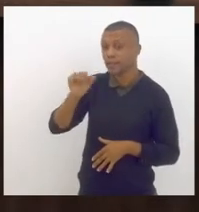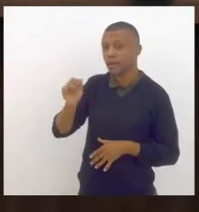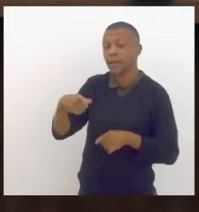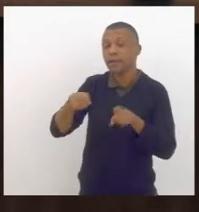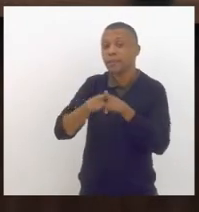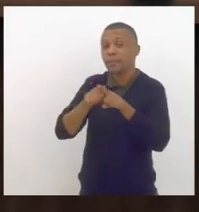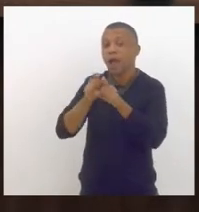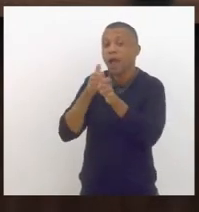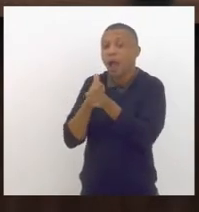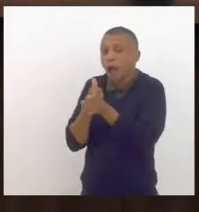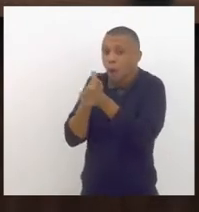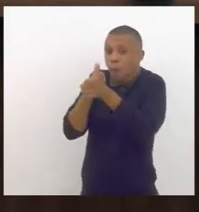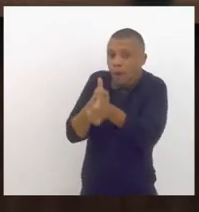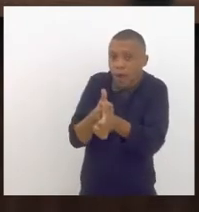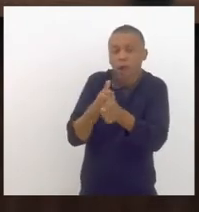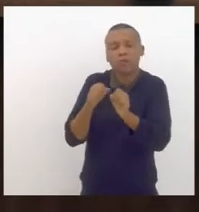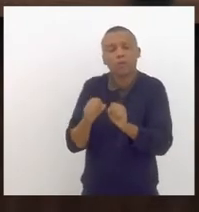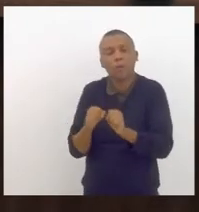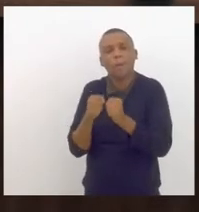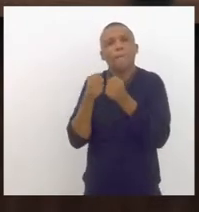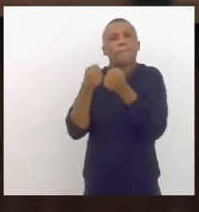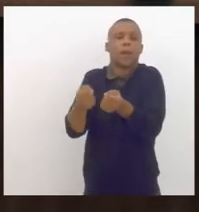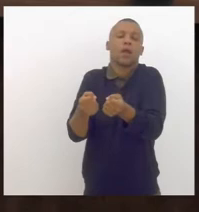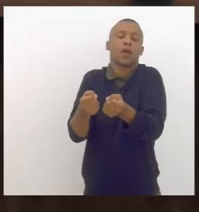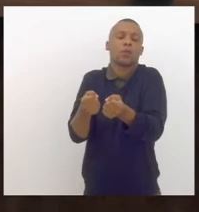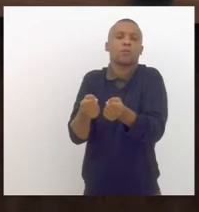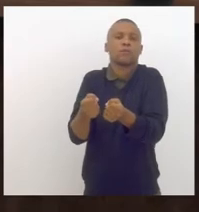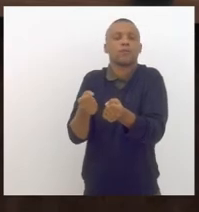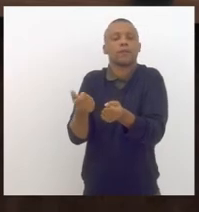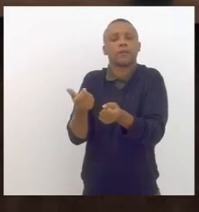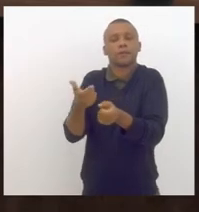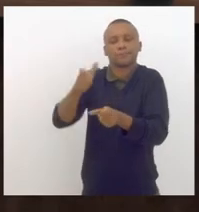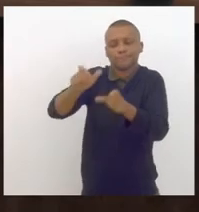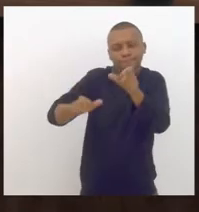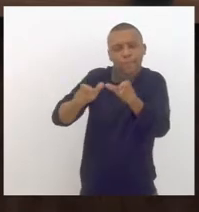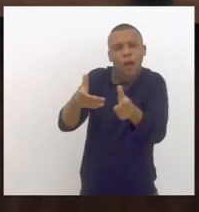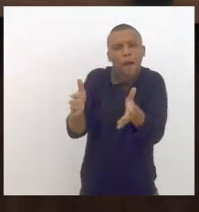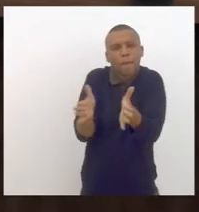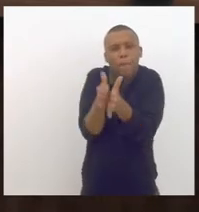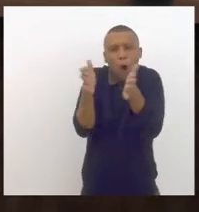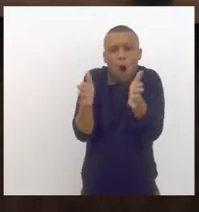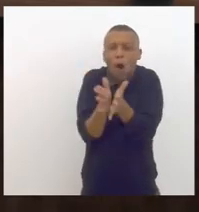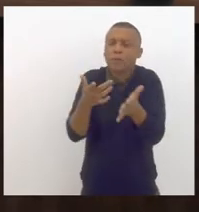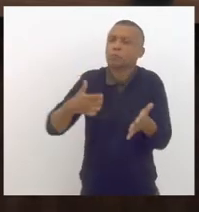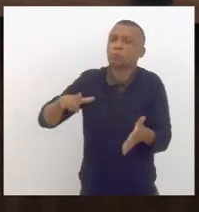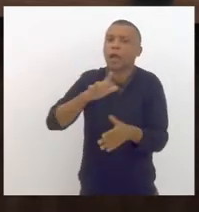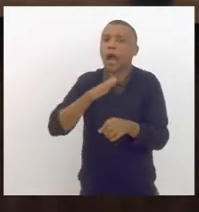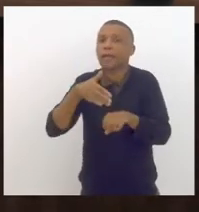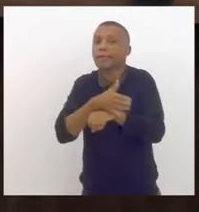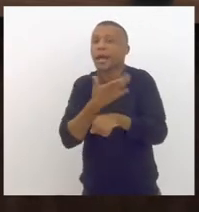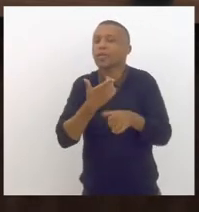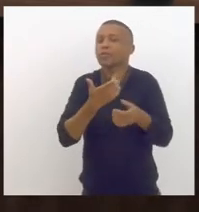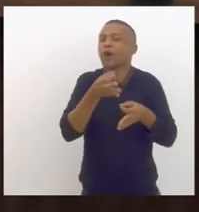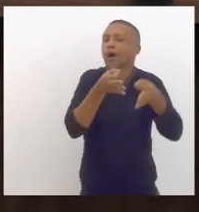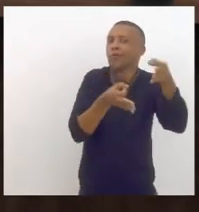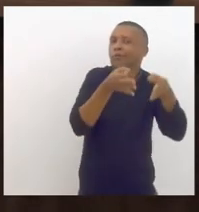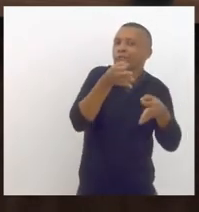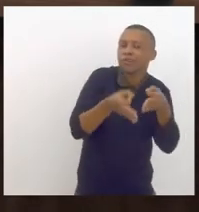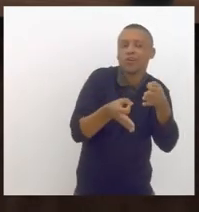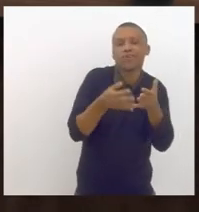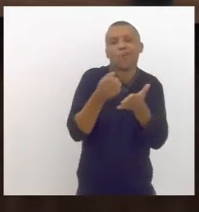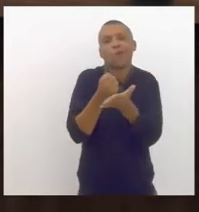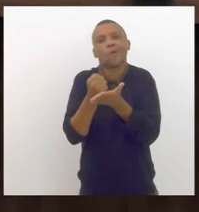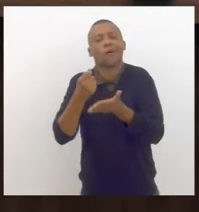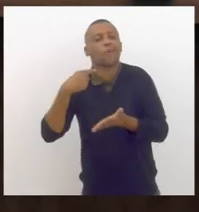seu empenho em defender aqueles e aquelas que hoje não têm acesso ao sistema de justiça, é